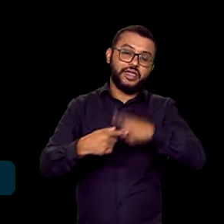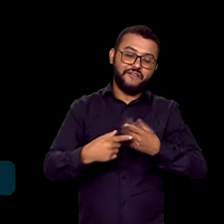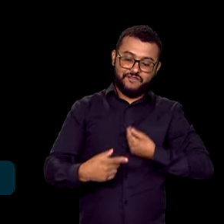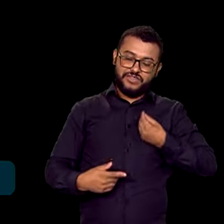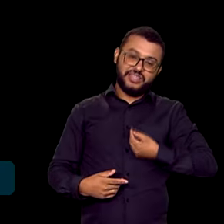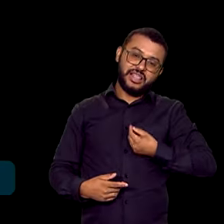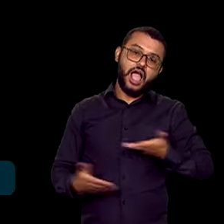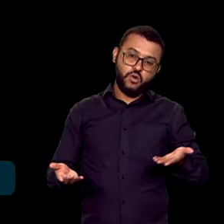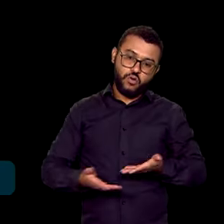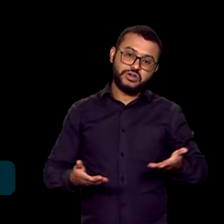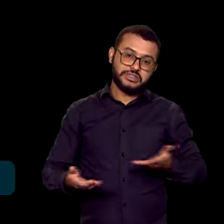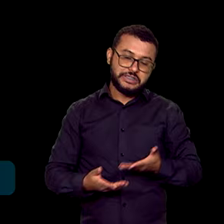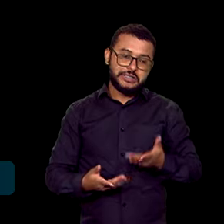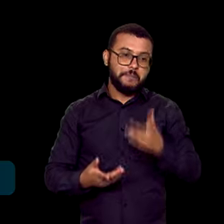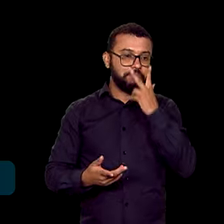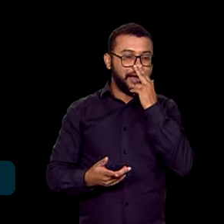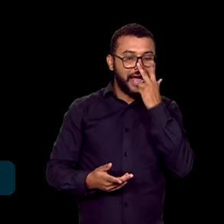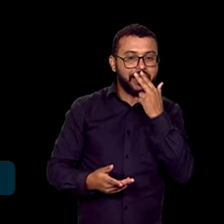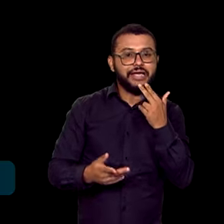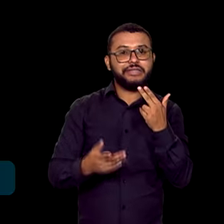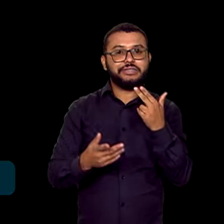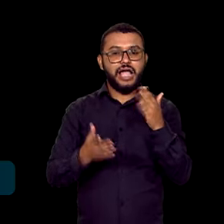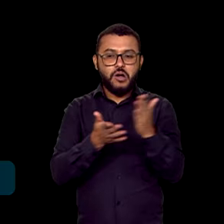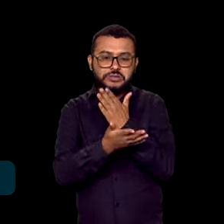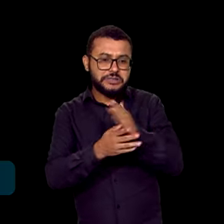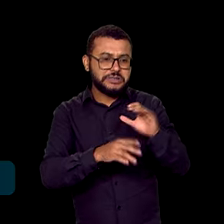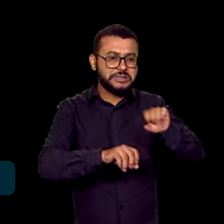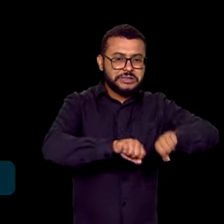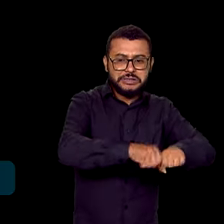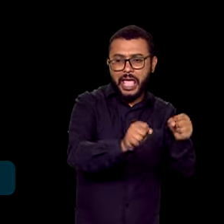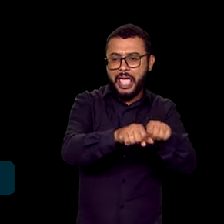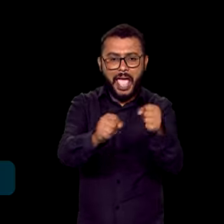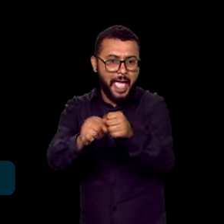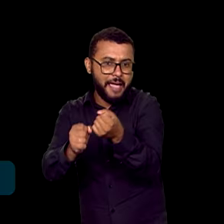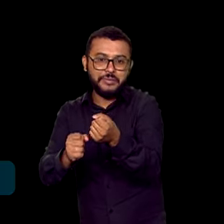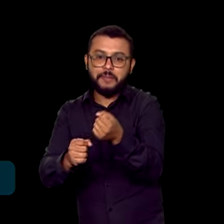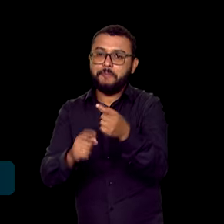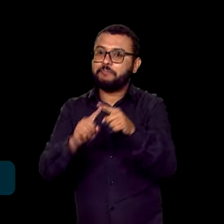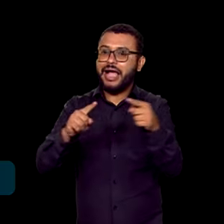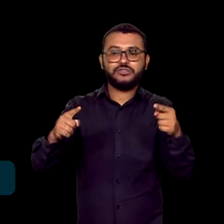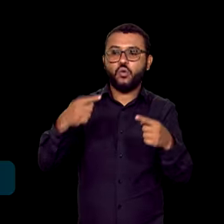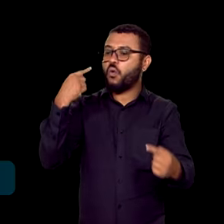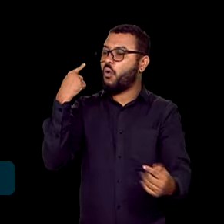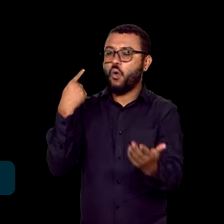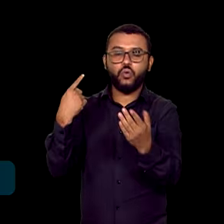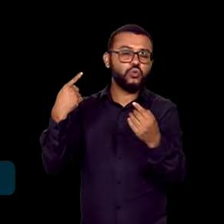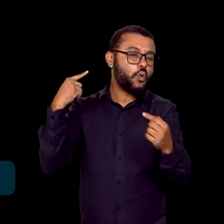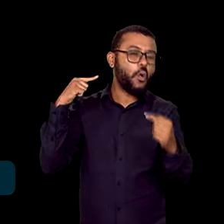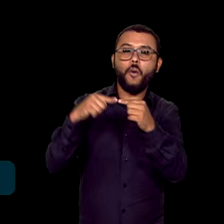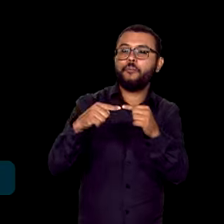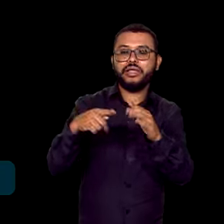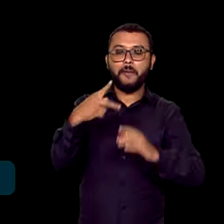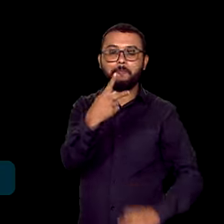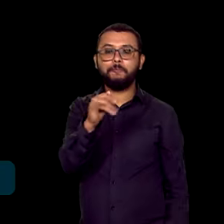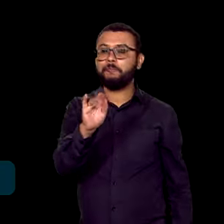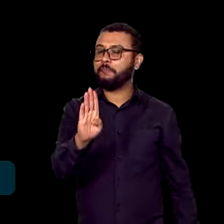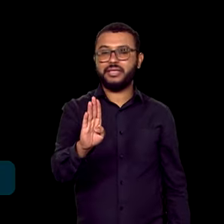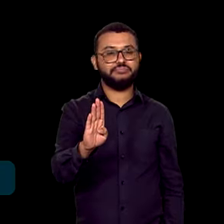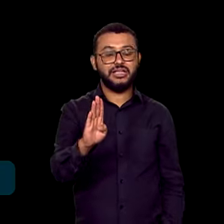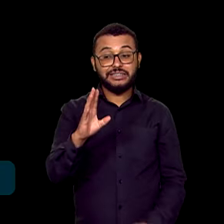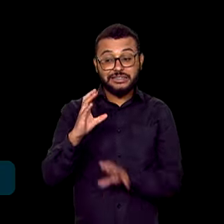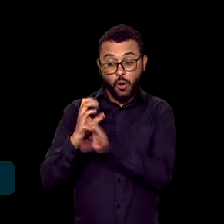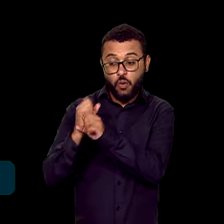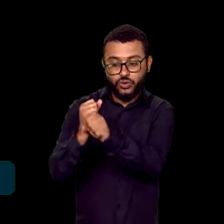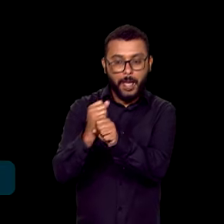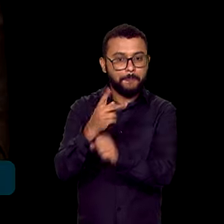na verdade, é um processo destrutivo que não entra na conta do PIB. Quando alguém faz a conta do PIB, o que